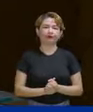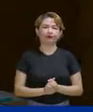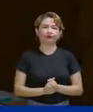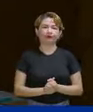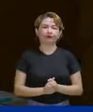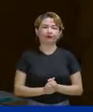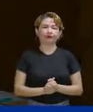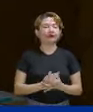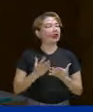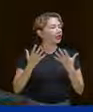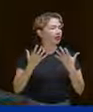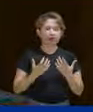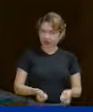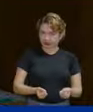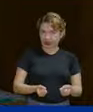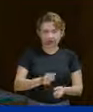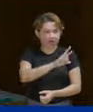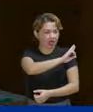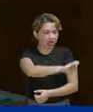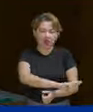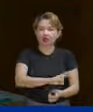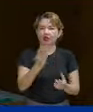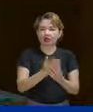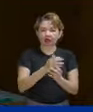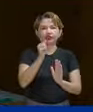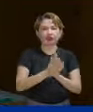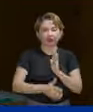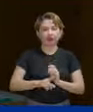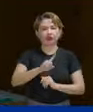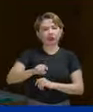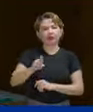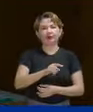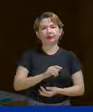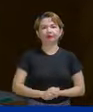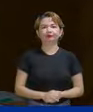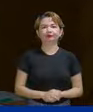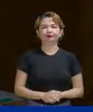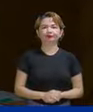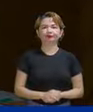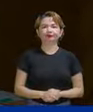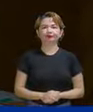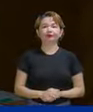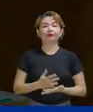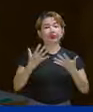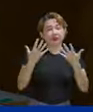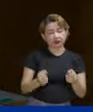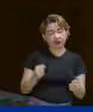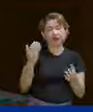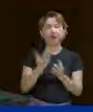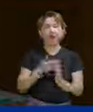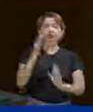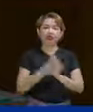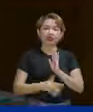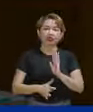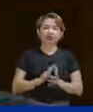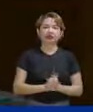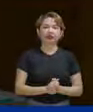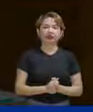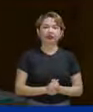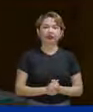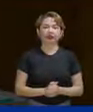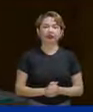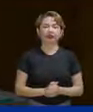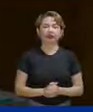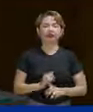rejeição deles. Ao iniciar o julgamento, o relator votou pelo acolhimento dos embargos de declaração, com